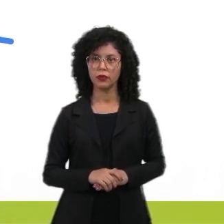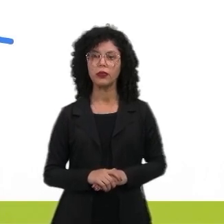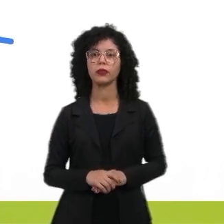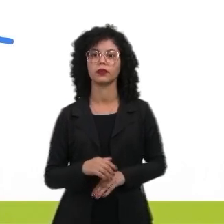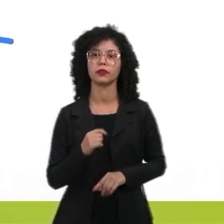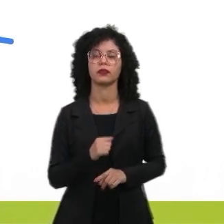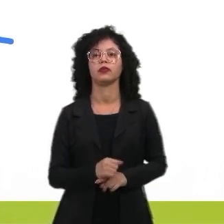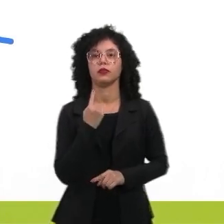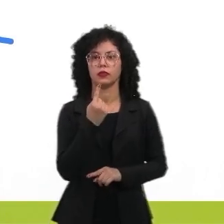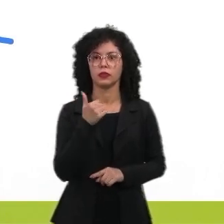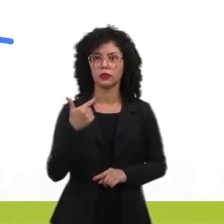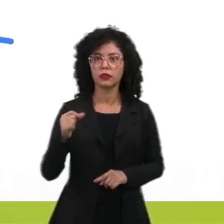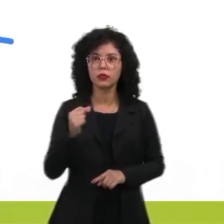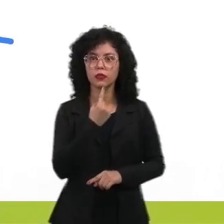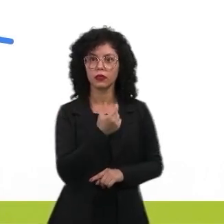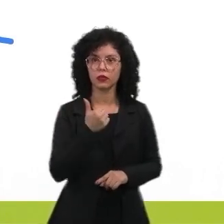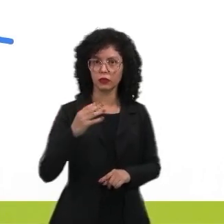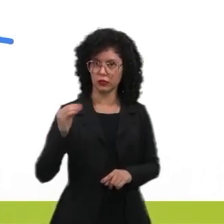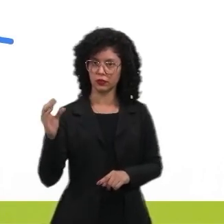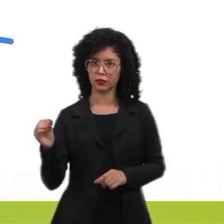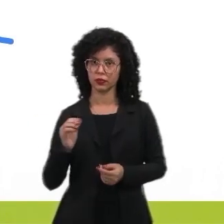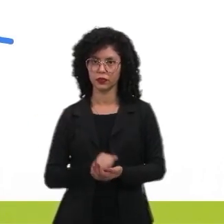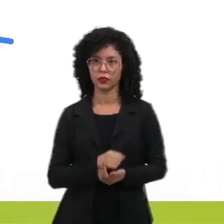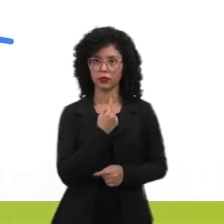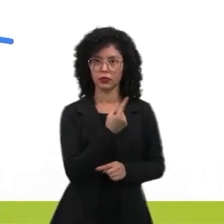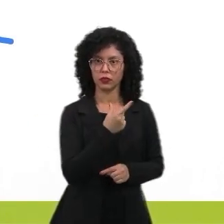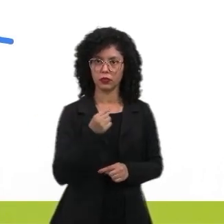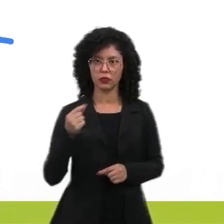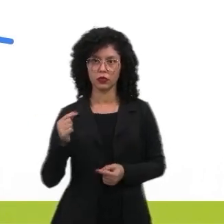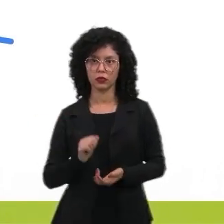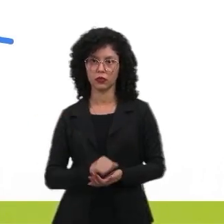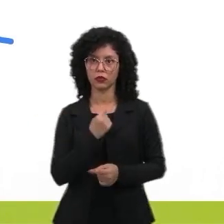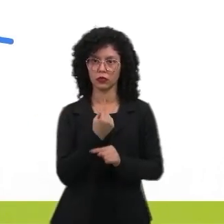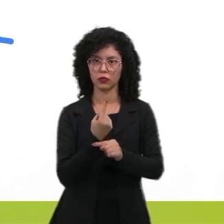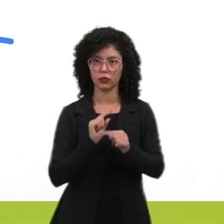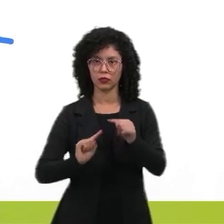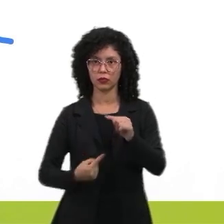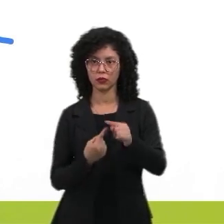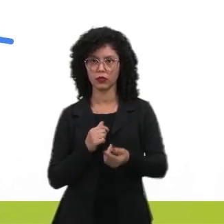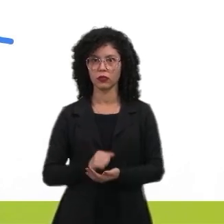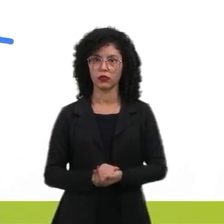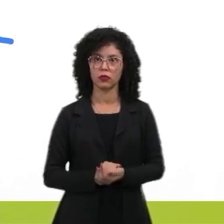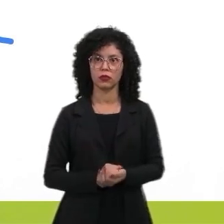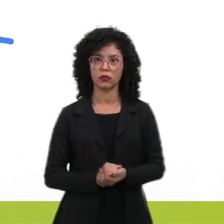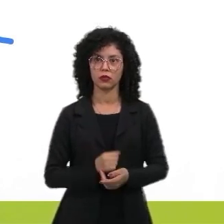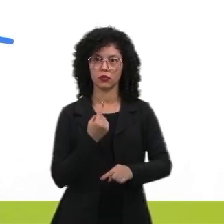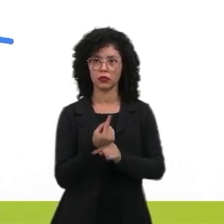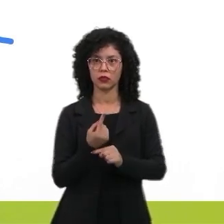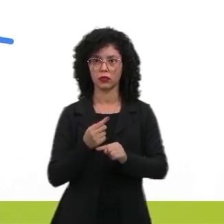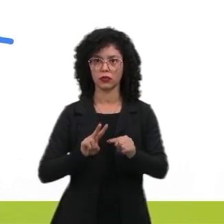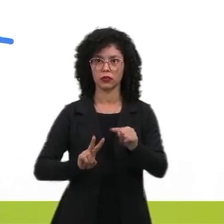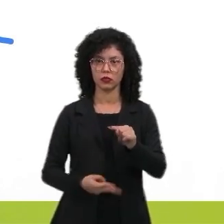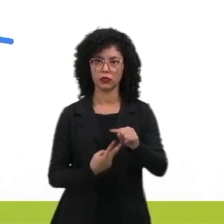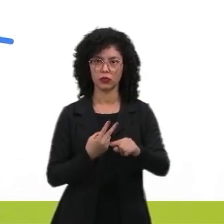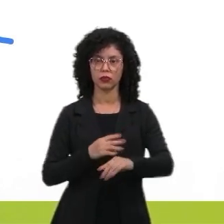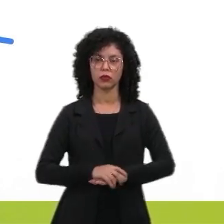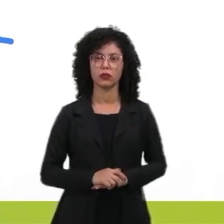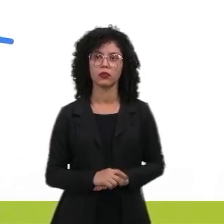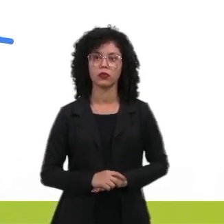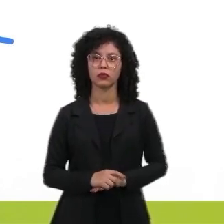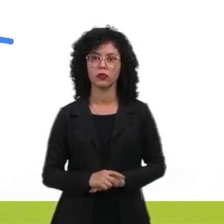20, letra B, 1 para 100, letra C, 1 para 200, letra D, 1 para 1.000, e letra E, que é a nossa resposta correta,